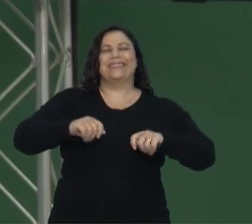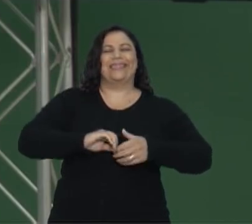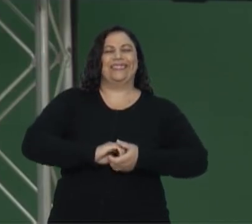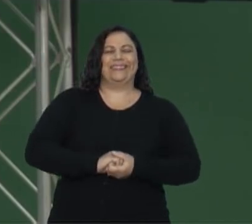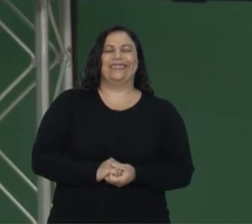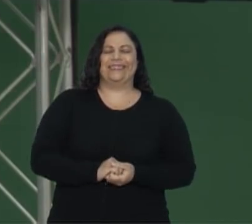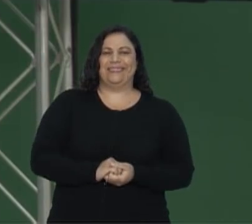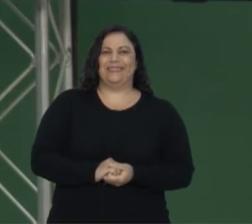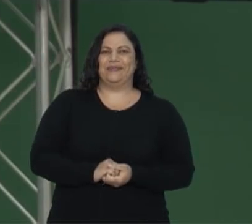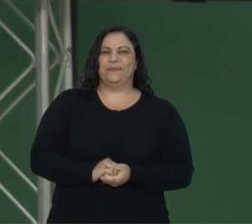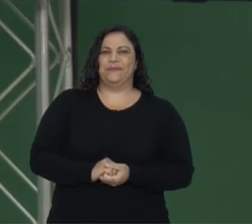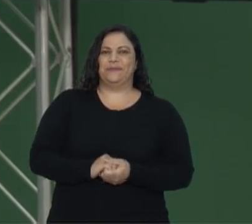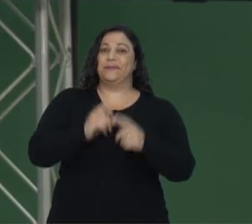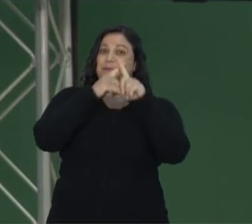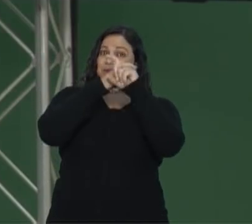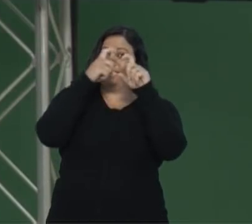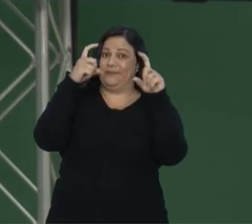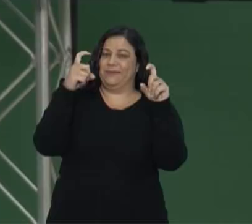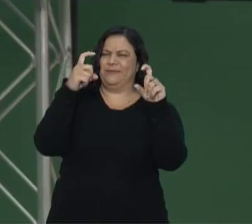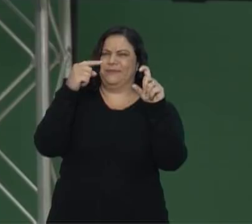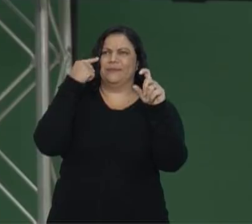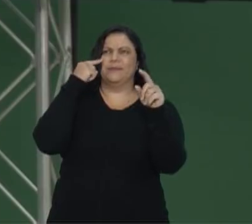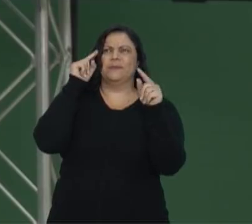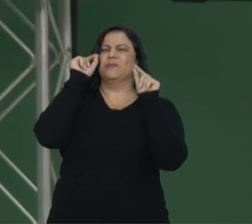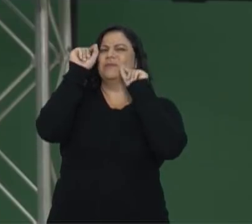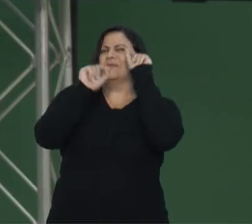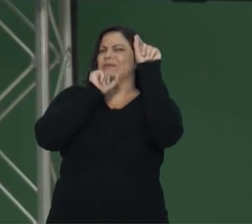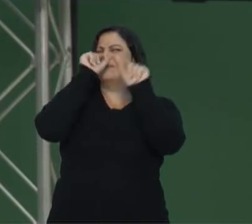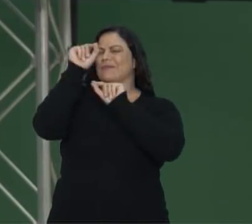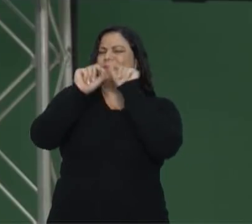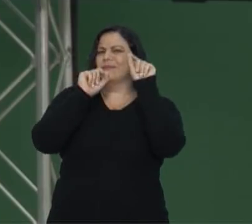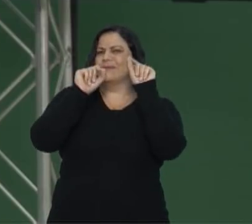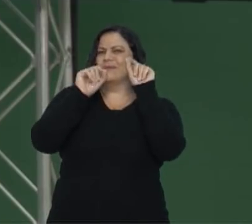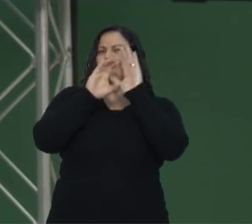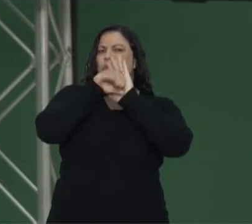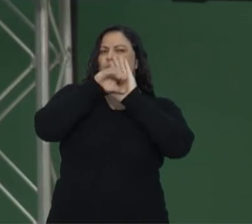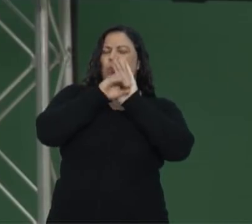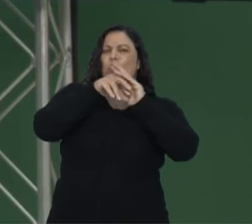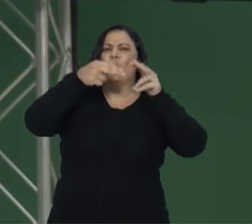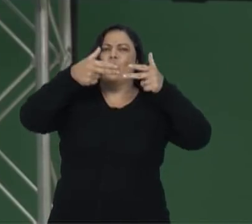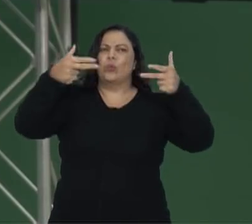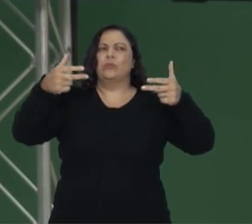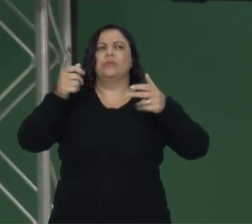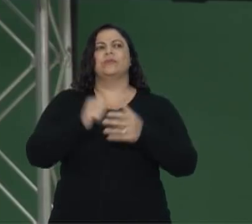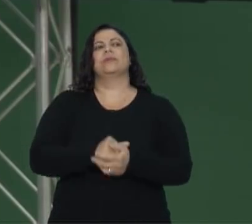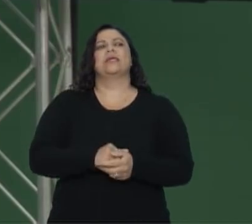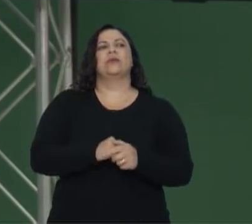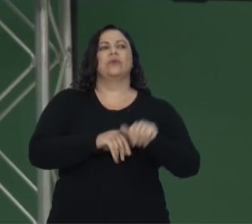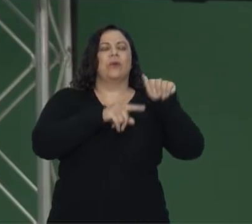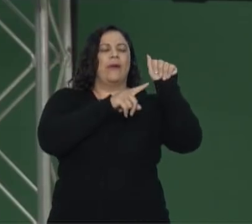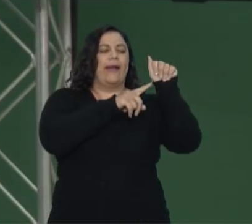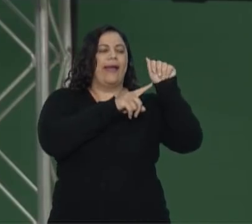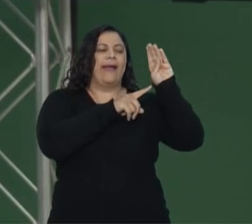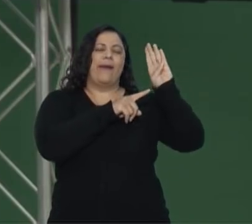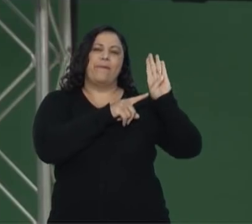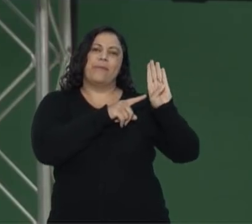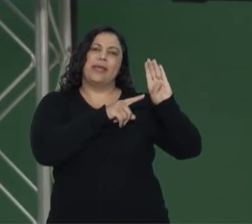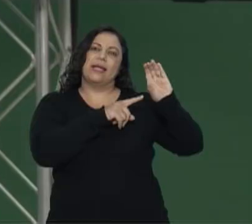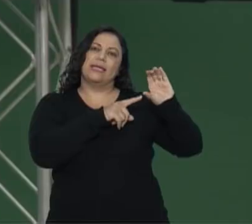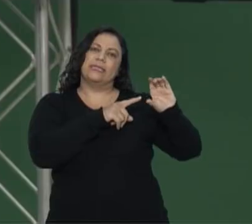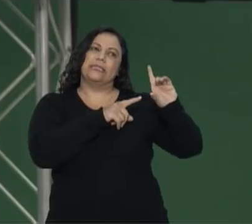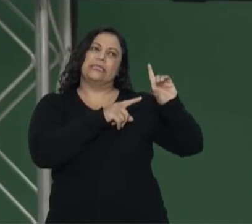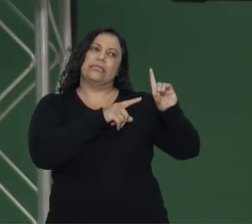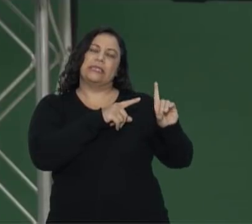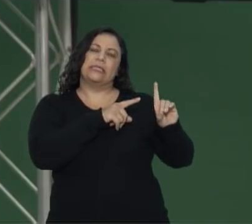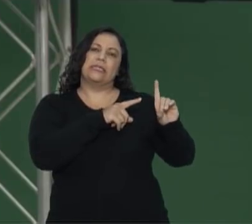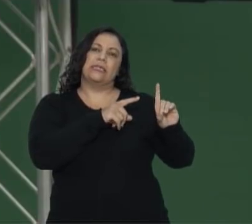mostrados nas alternativas alguns conceitos: natural, reciclado, artificial e sintético. Qual